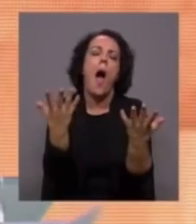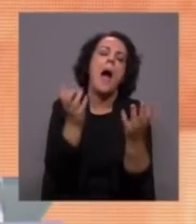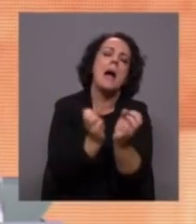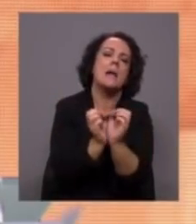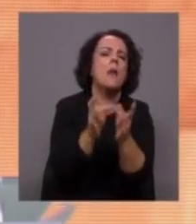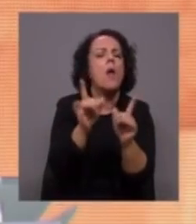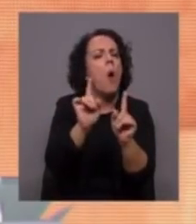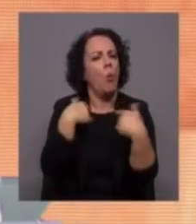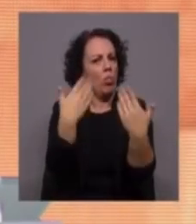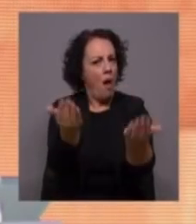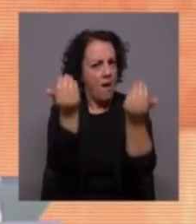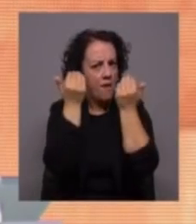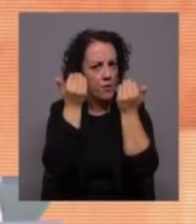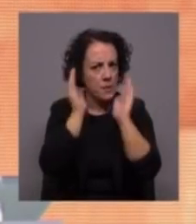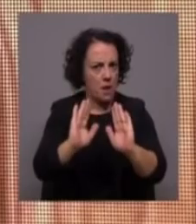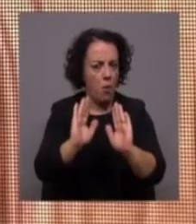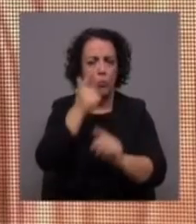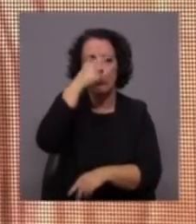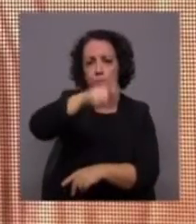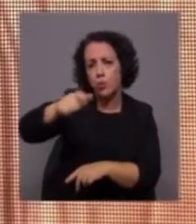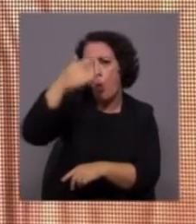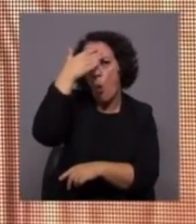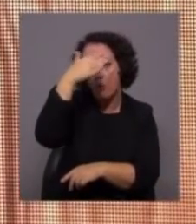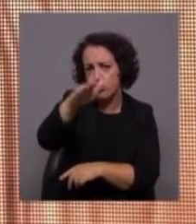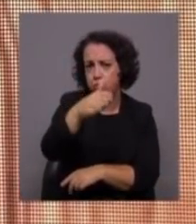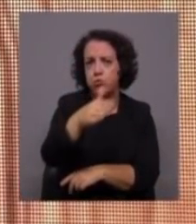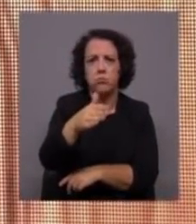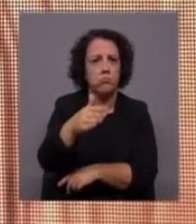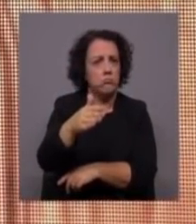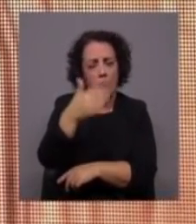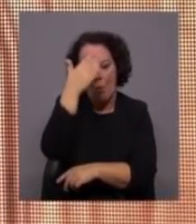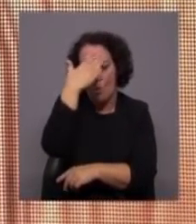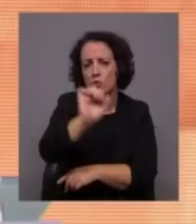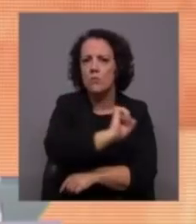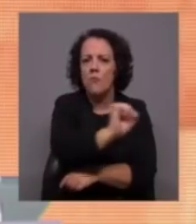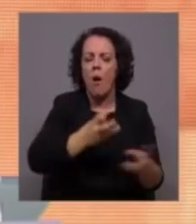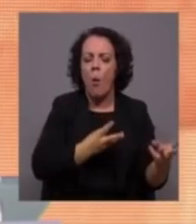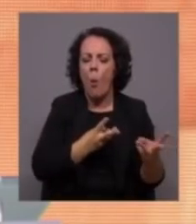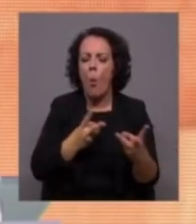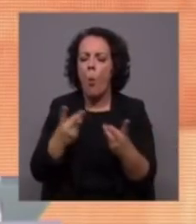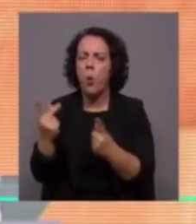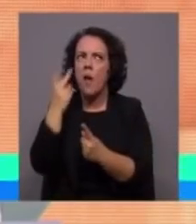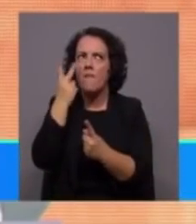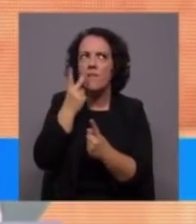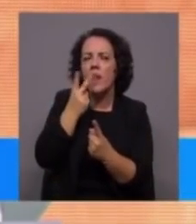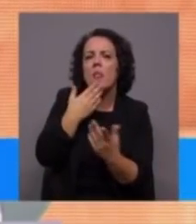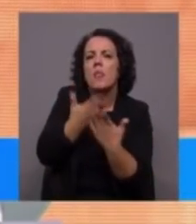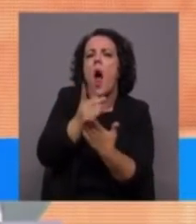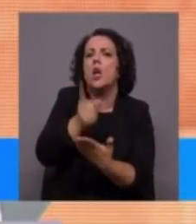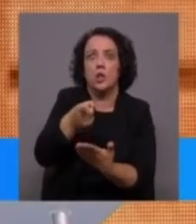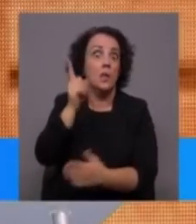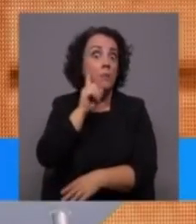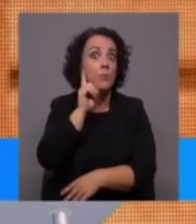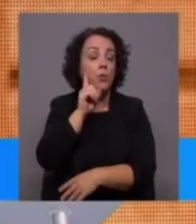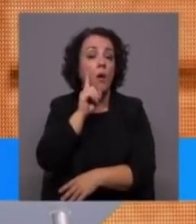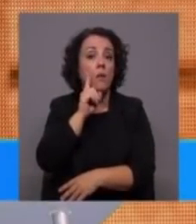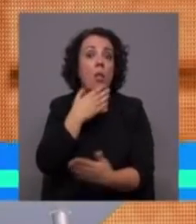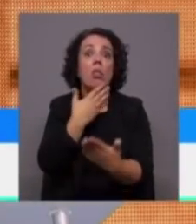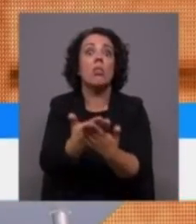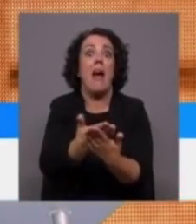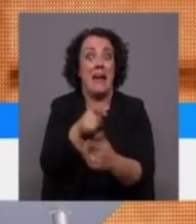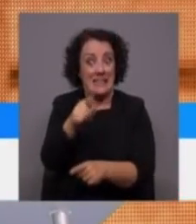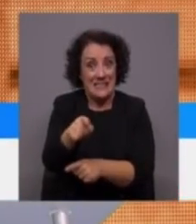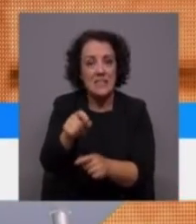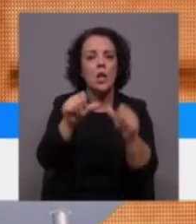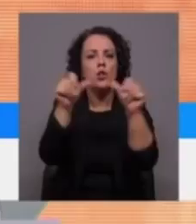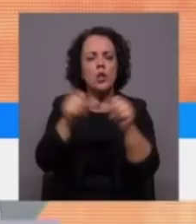ou sai a informação é informações todos poderão saber o que que significa realmente nas suas vidas e porque é que isto é importante porque isso é maneira mais rápida de seguir